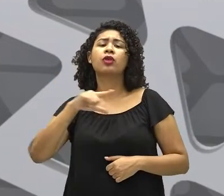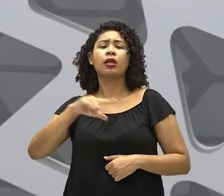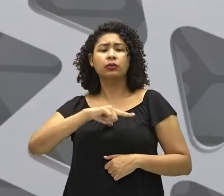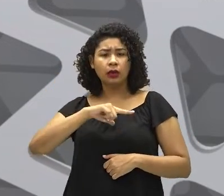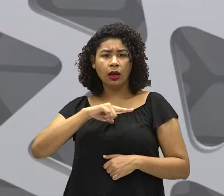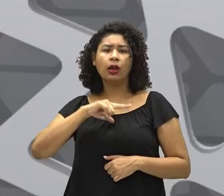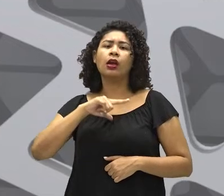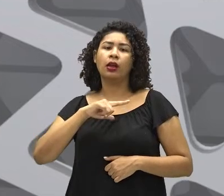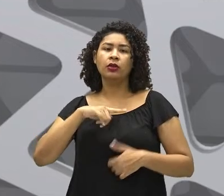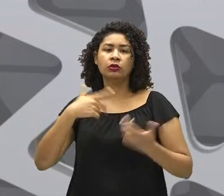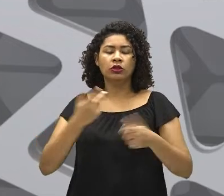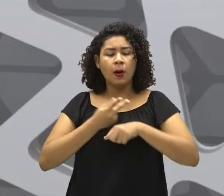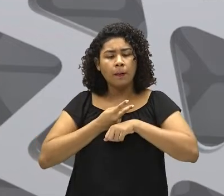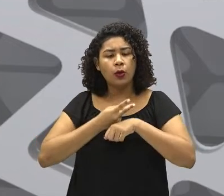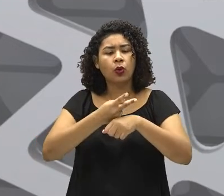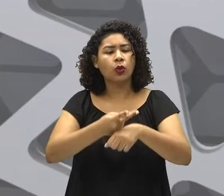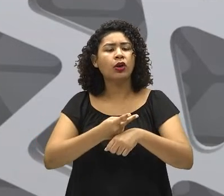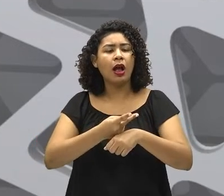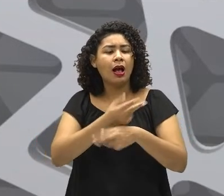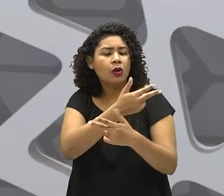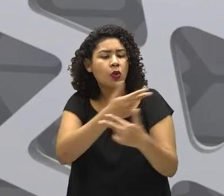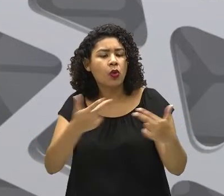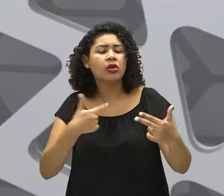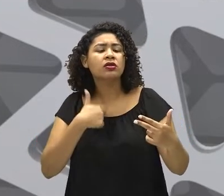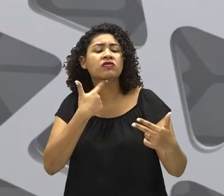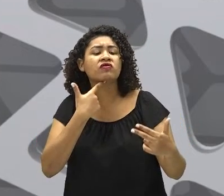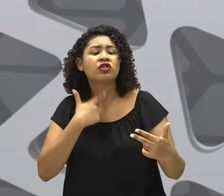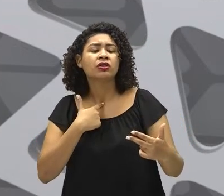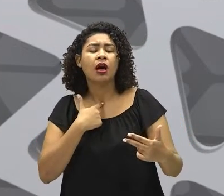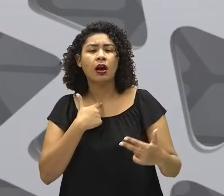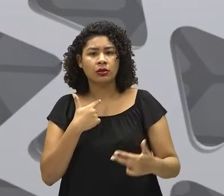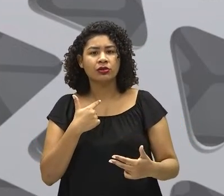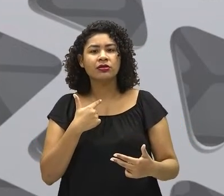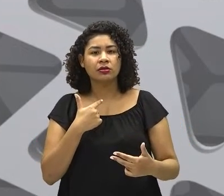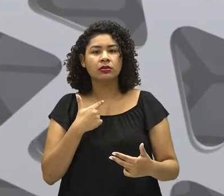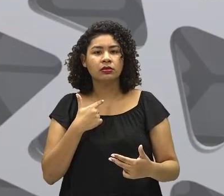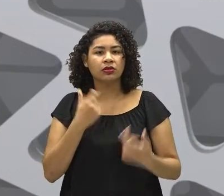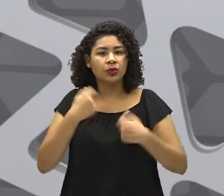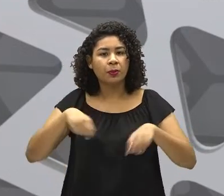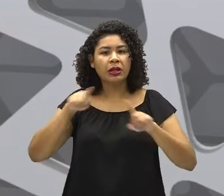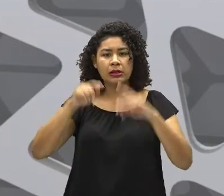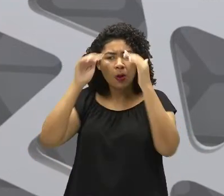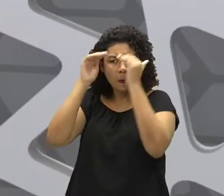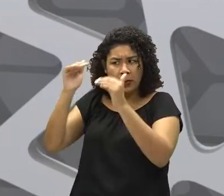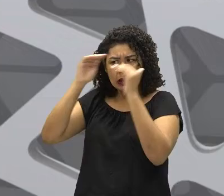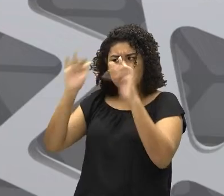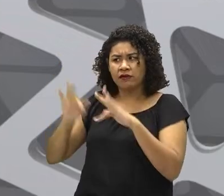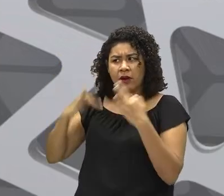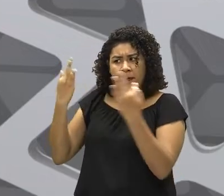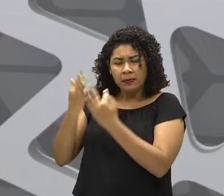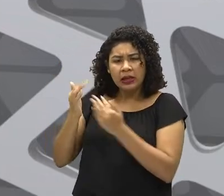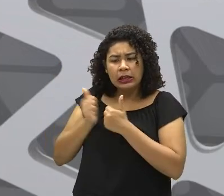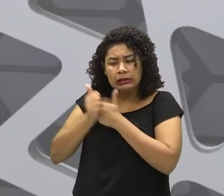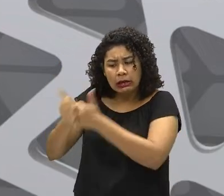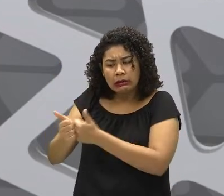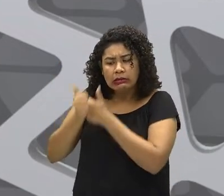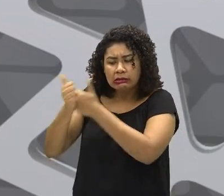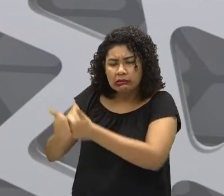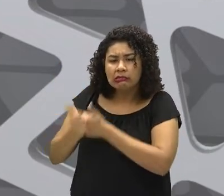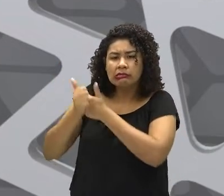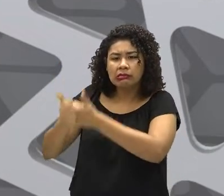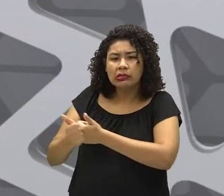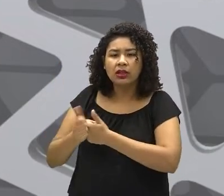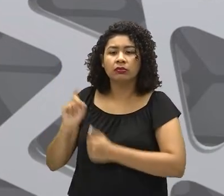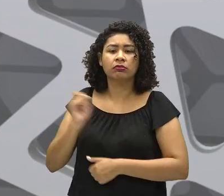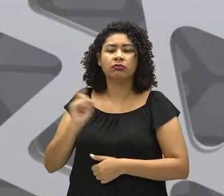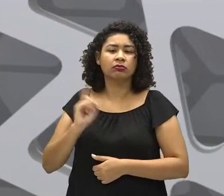eu acho que é correto para mim, tá? Fora apenas do padrão familiar nuclear dos clãs que existiam